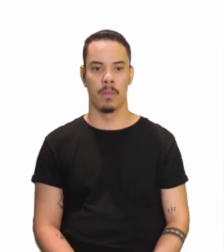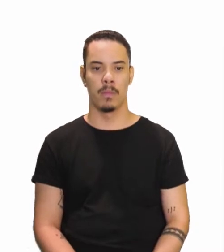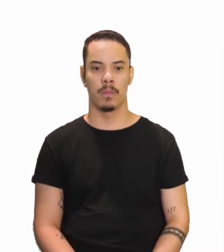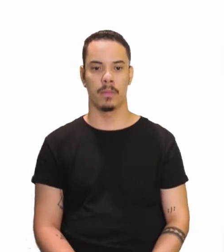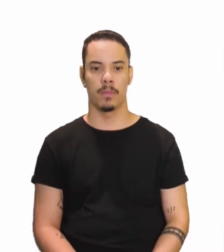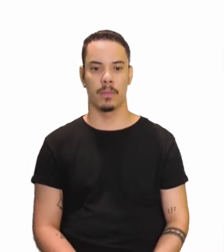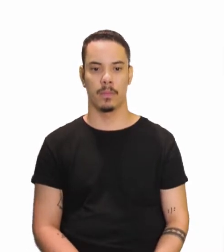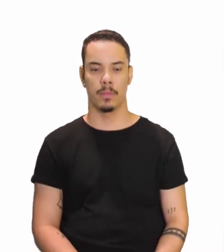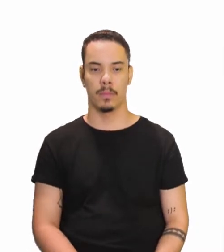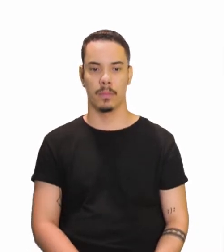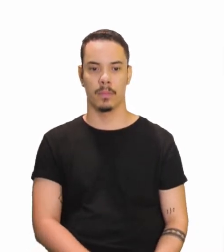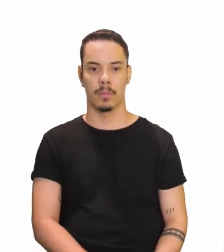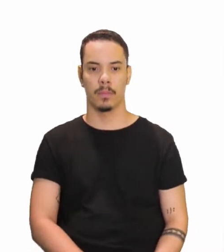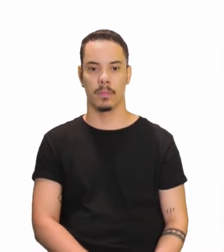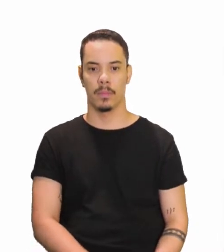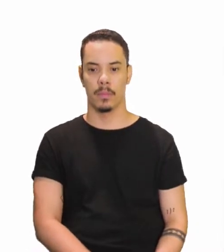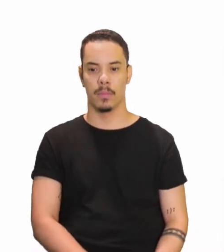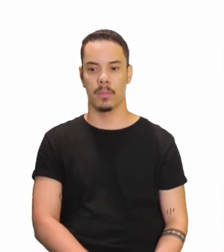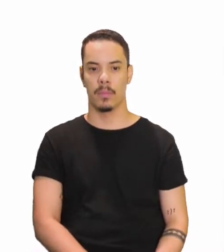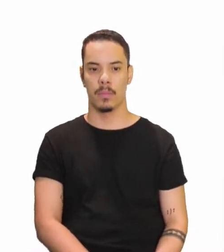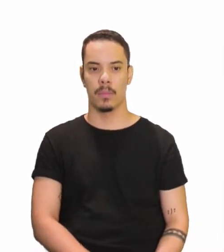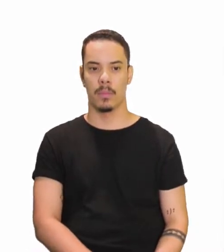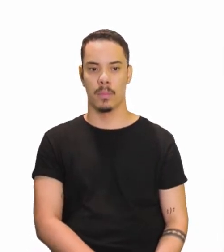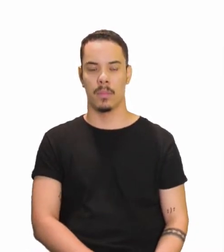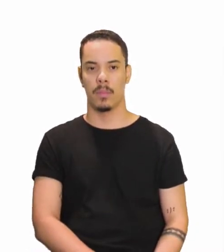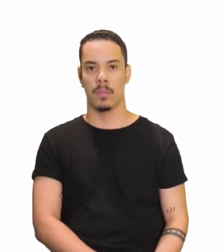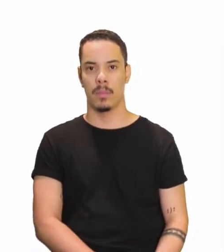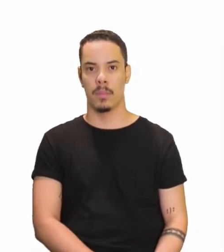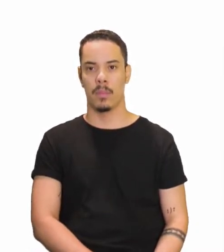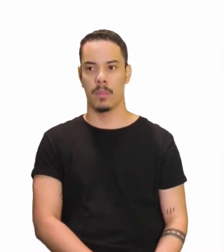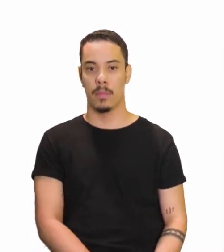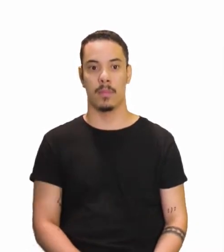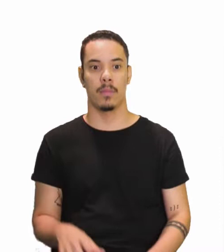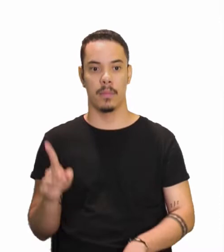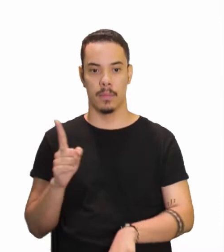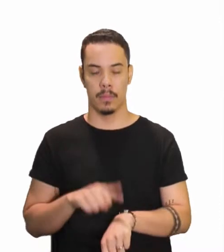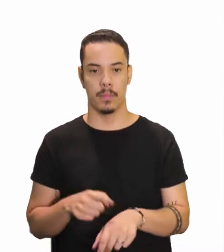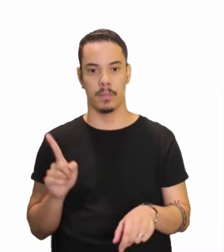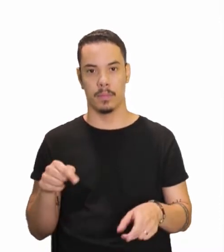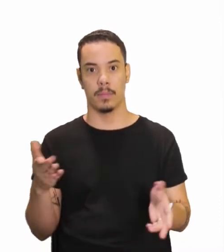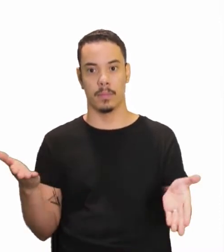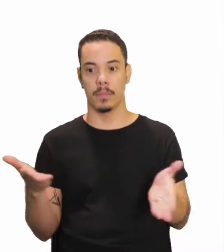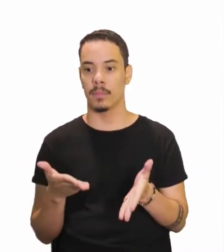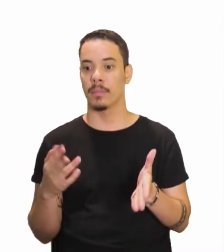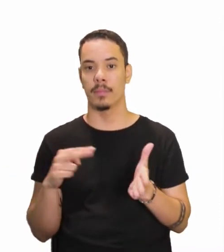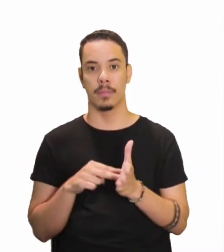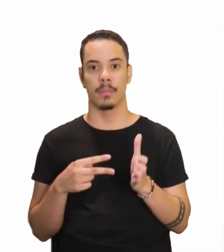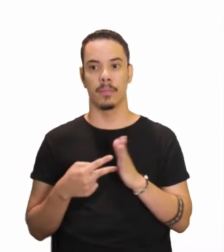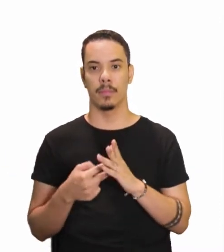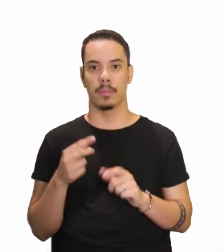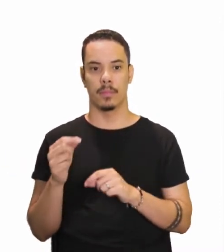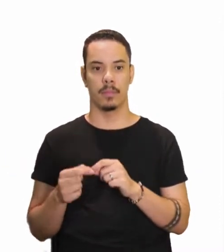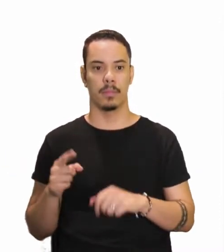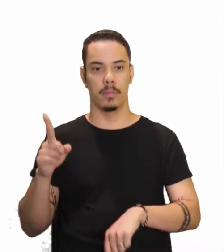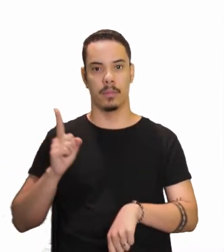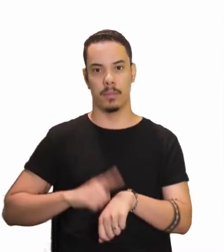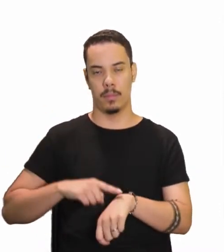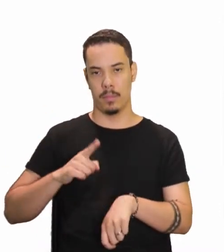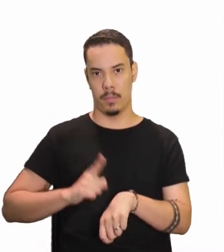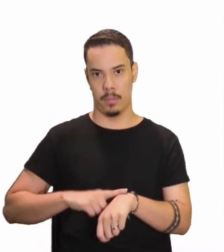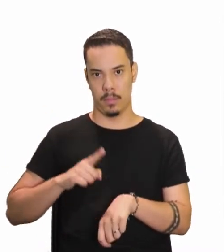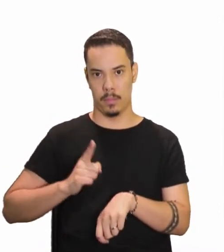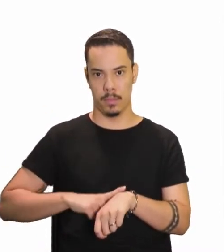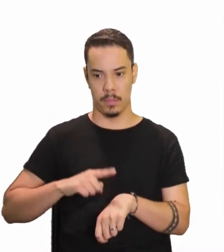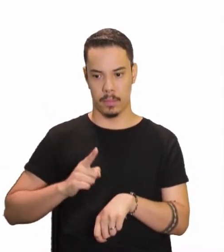agora. Quer dizer, essa hora é agora, quer dizer o seguinte, tempo,